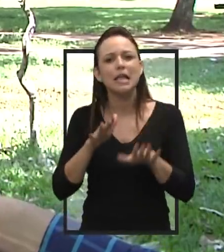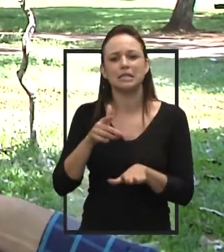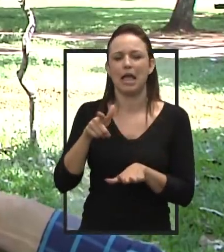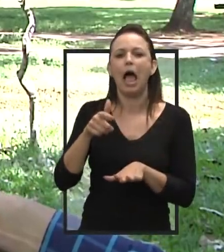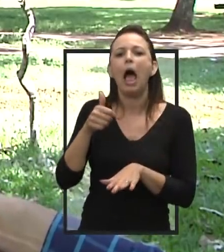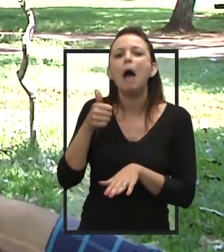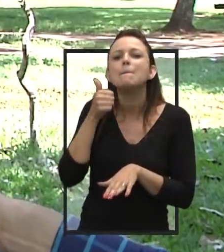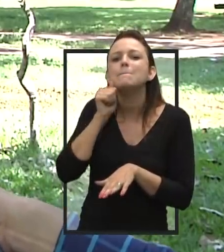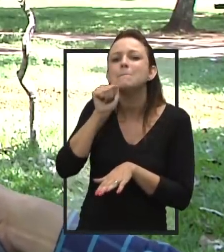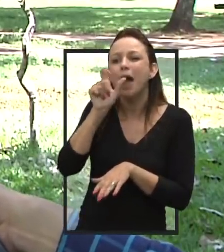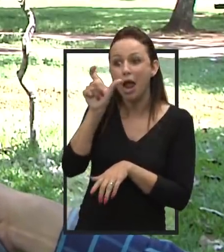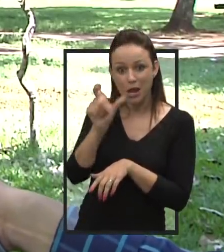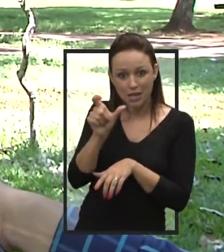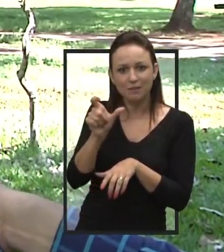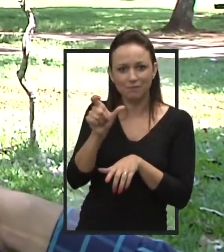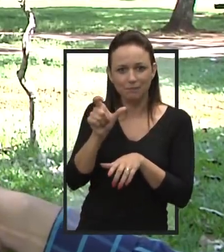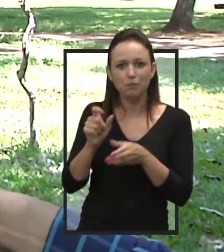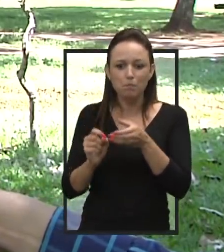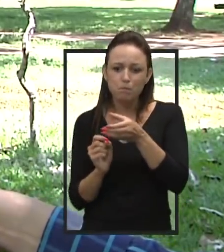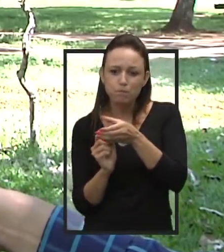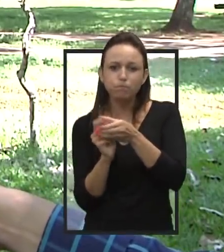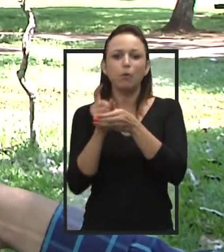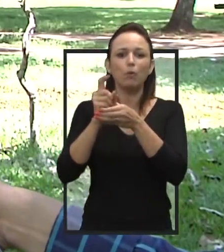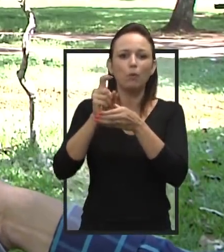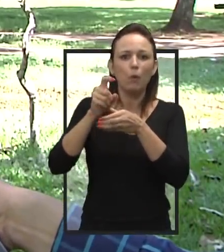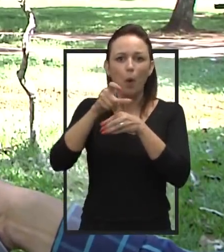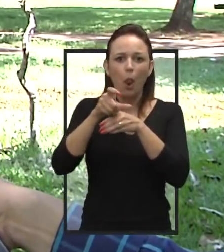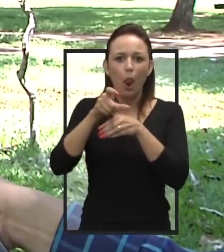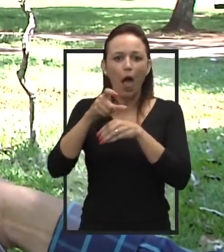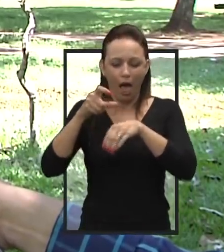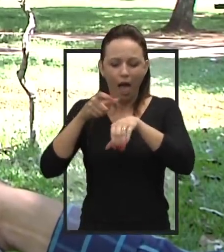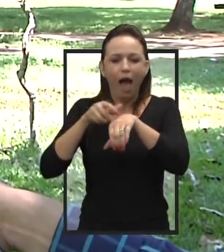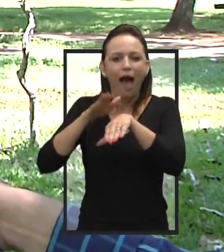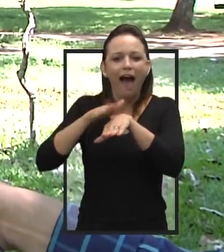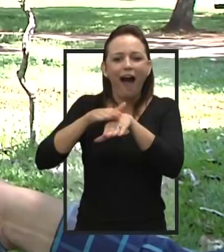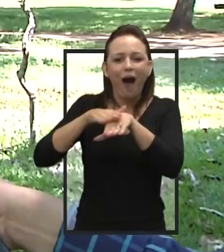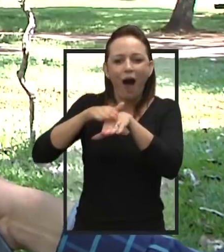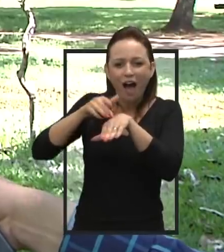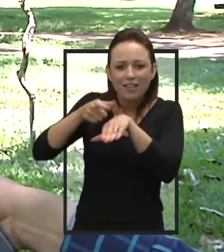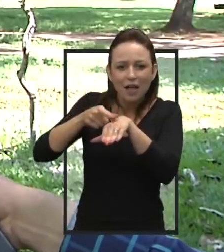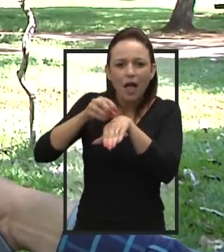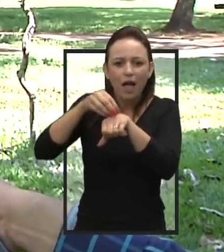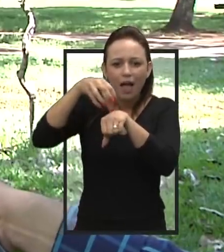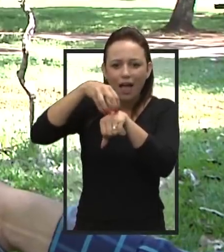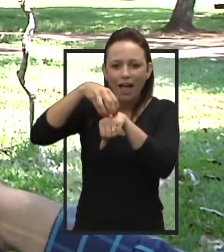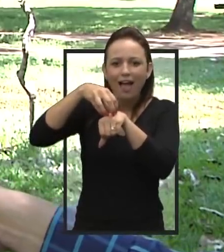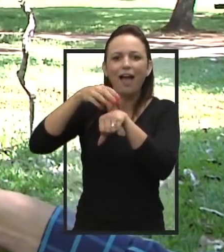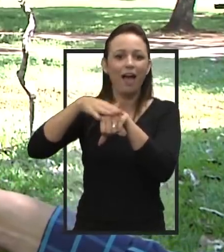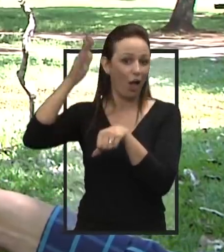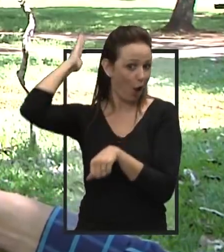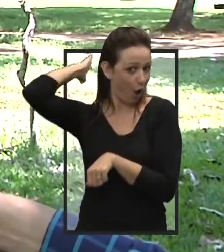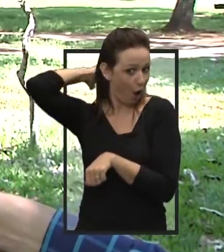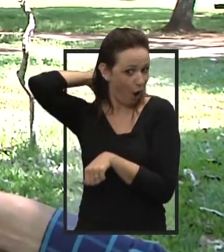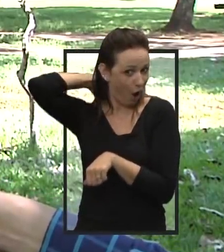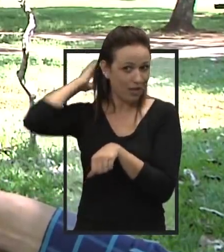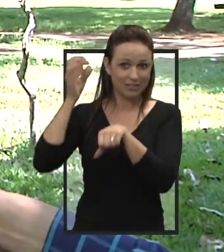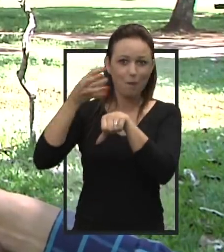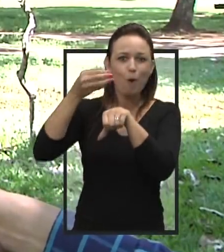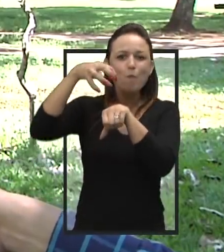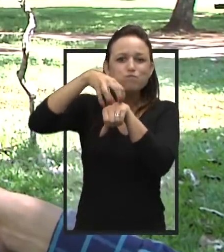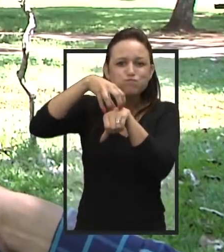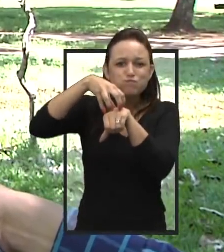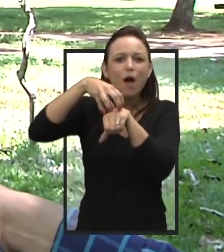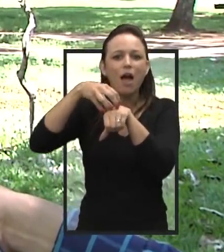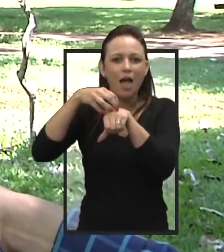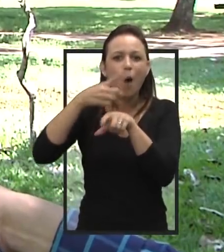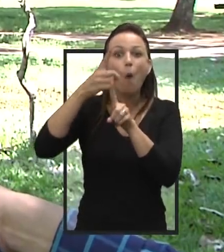saiu do esgoto ou apareceu lá, e conforme ela foi andando, os filhotes foram saindo, porque quando eles nascem, eles sobem todos nas costas da mãe e